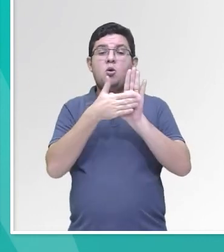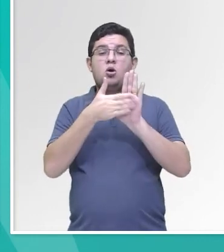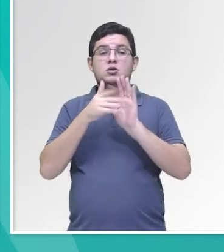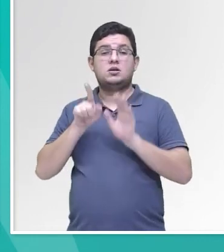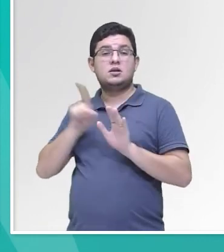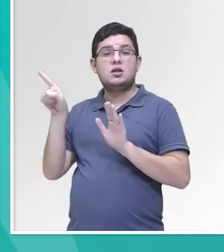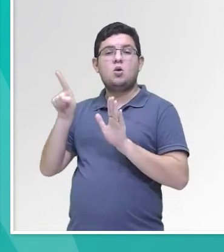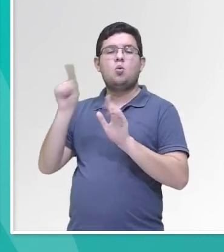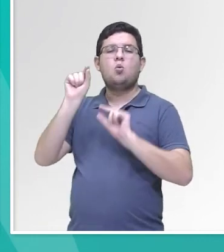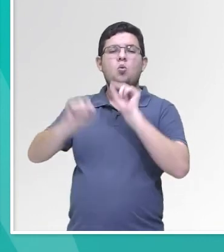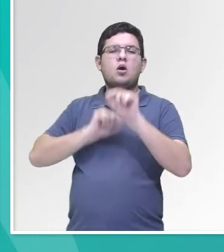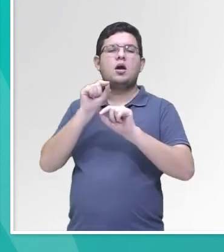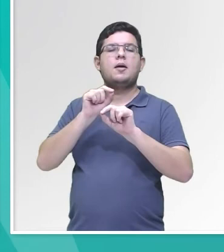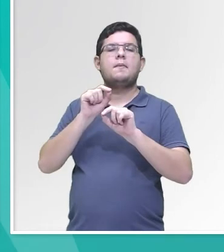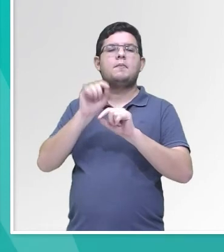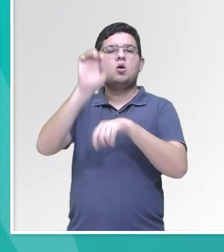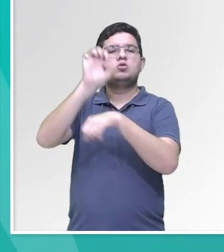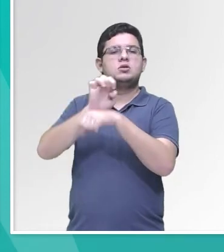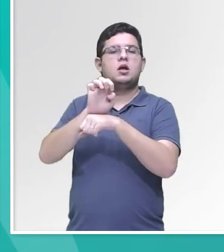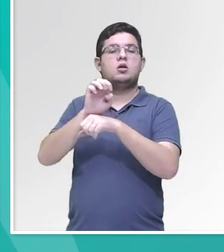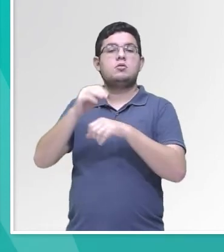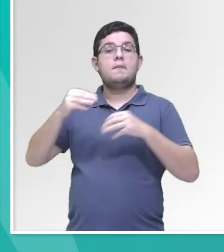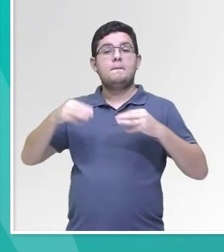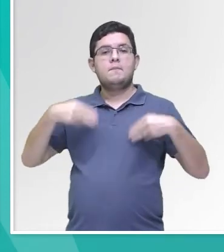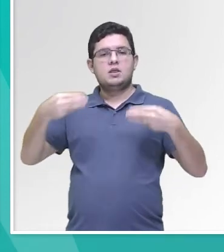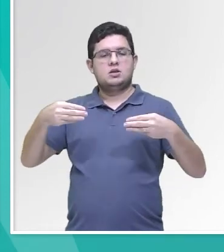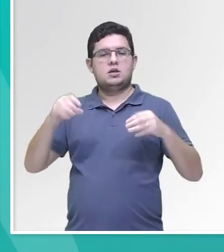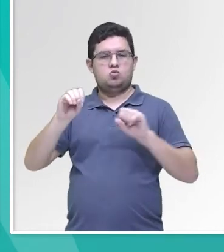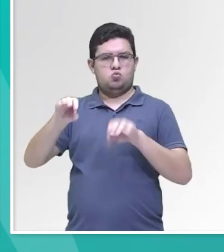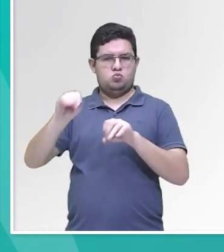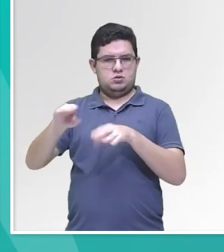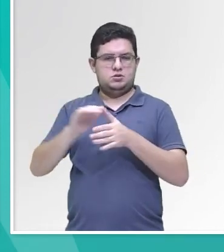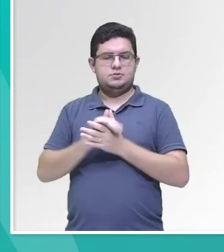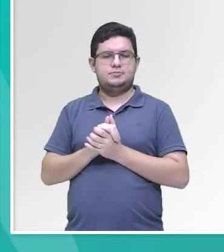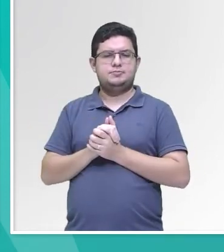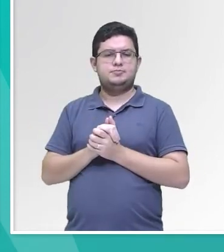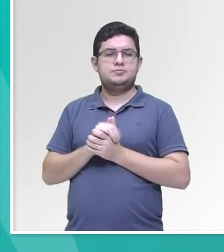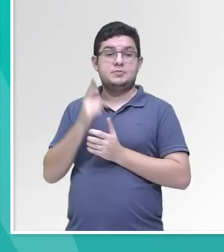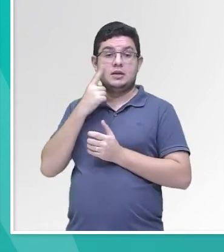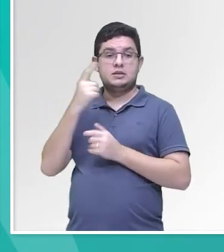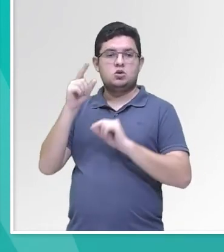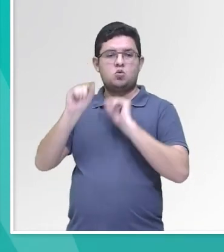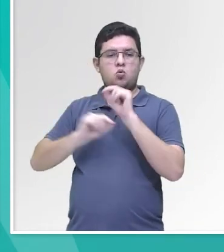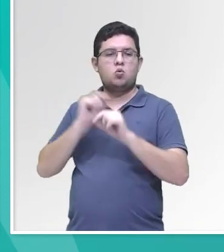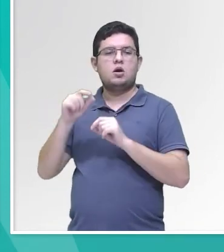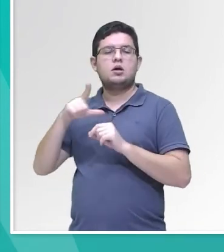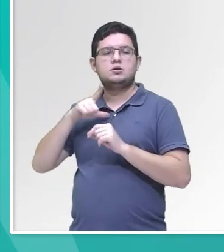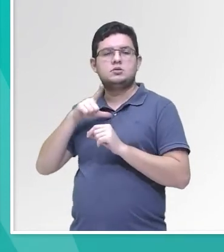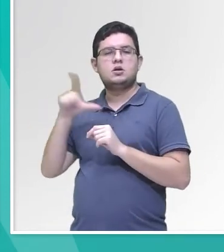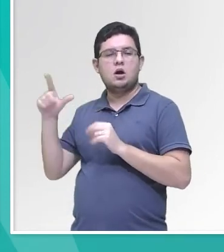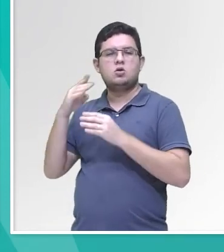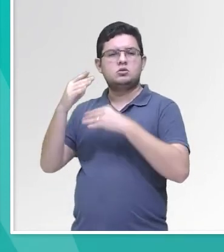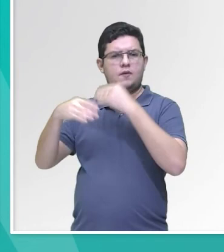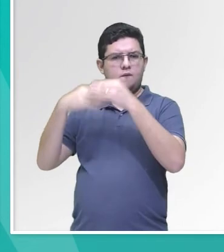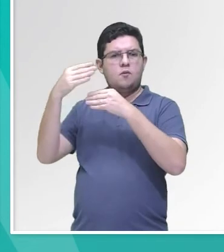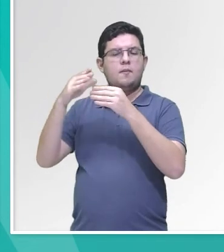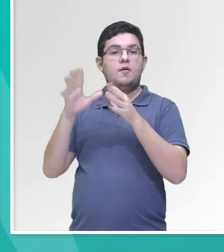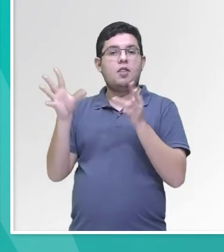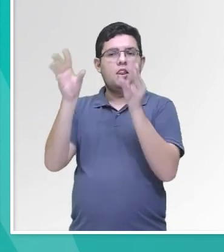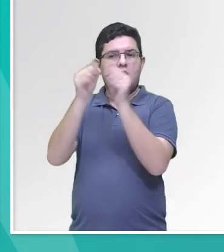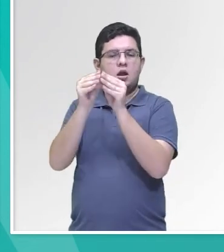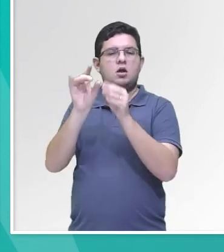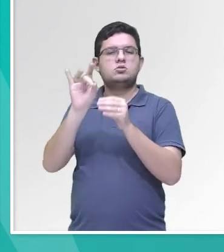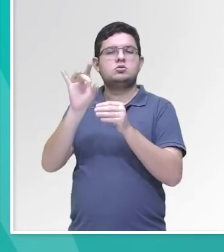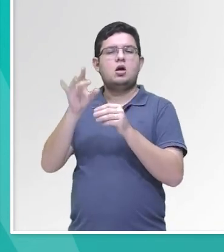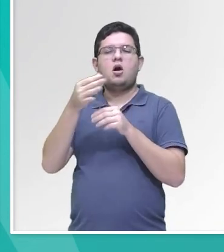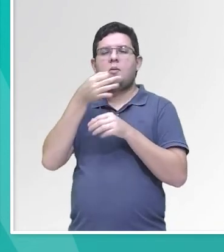o Ministério da Educação. E aí, interessante notar que ele faz um desenvolvimento Não basta dizer, então, que